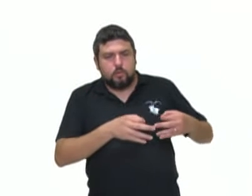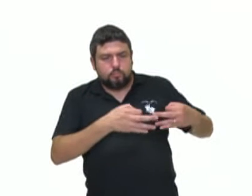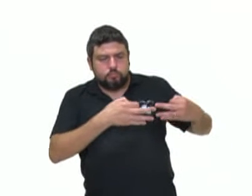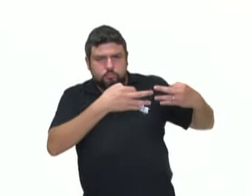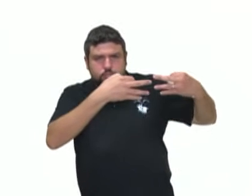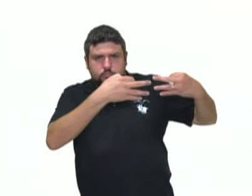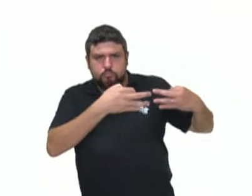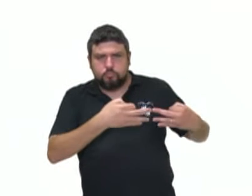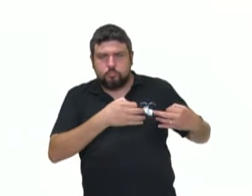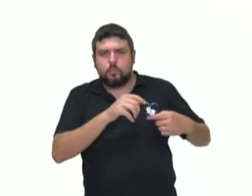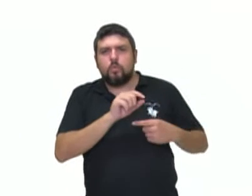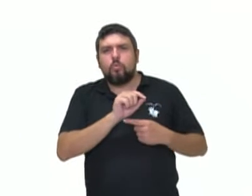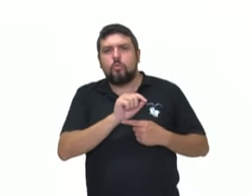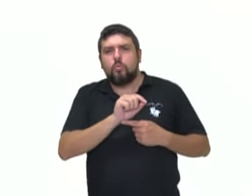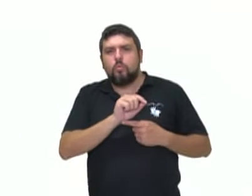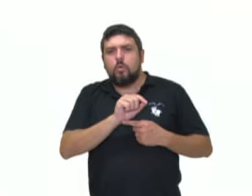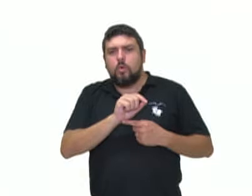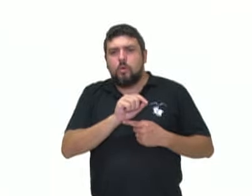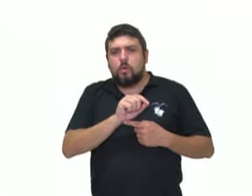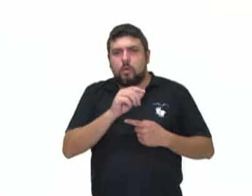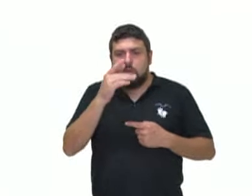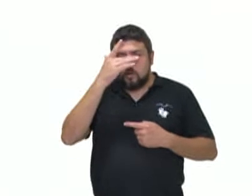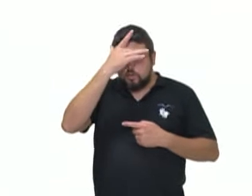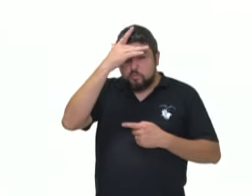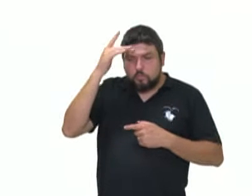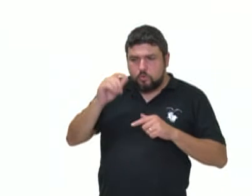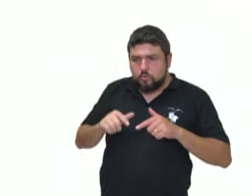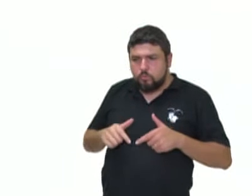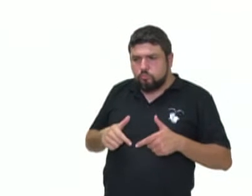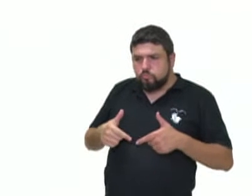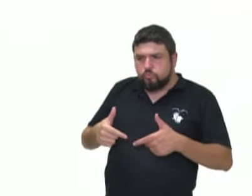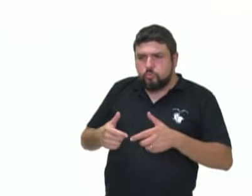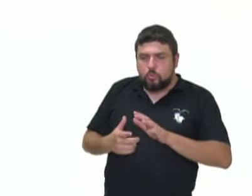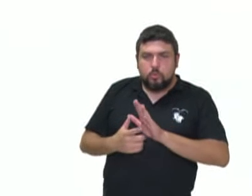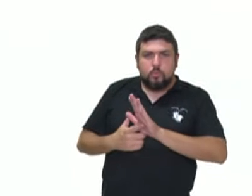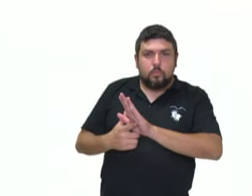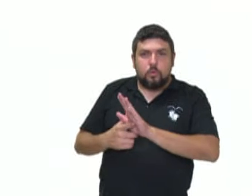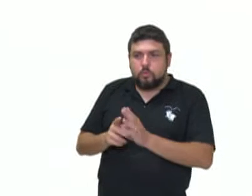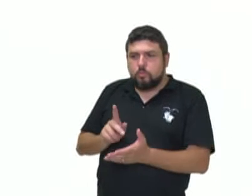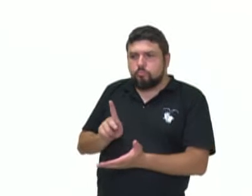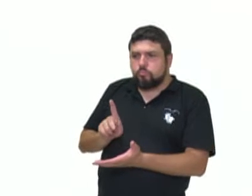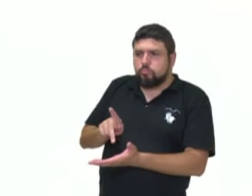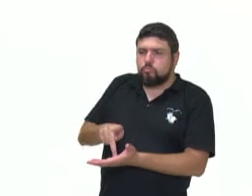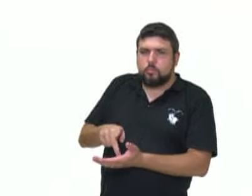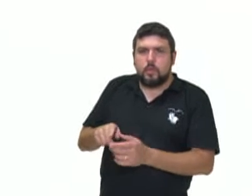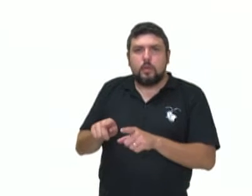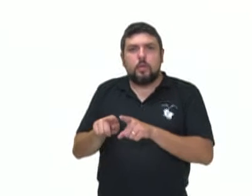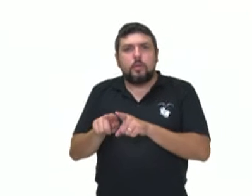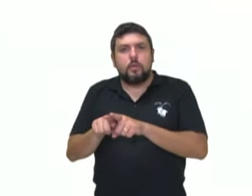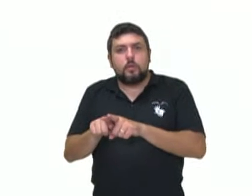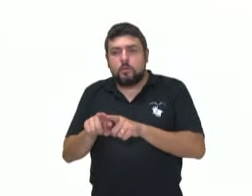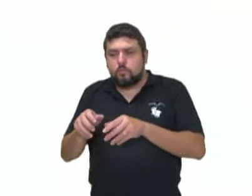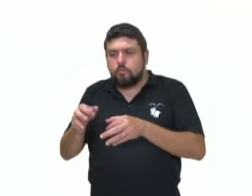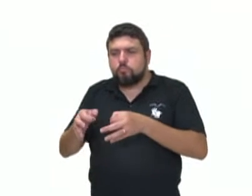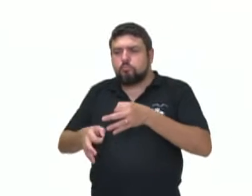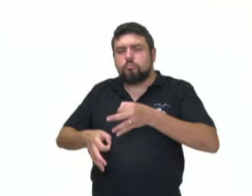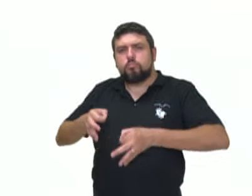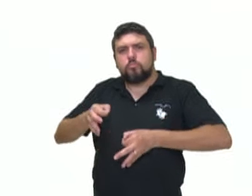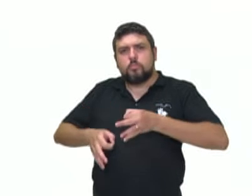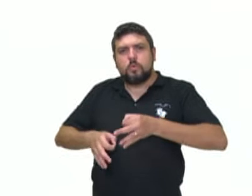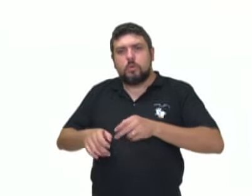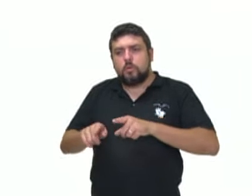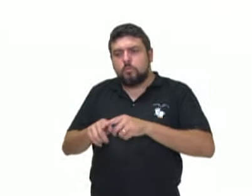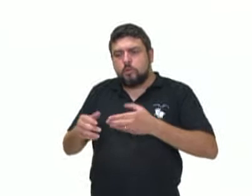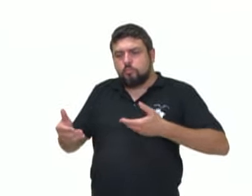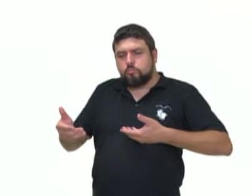com que a pessoa haja com base na verdade e na justiça e que a retribuição tende a ser na mesma